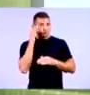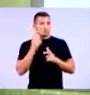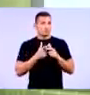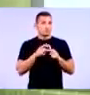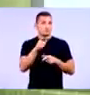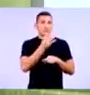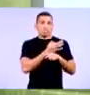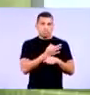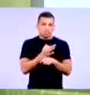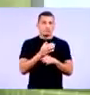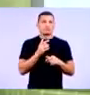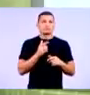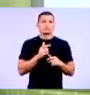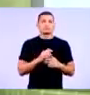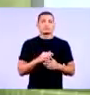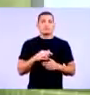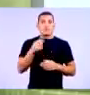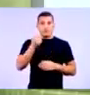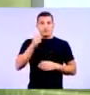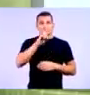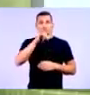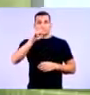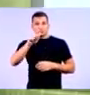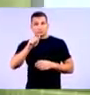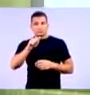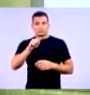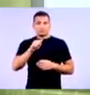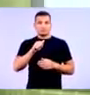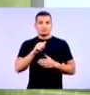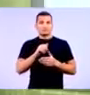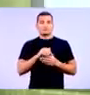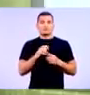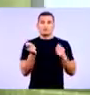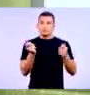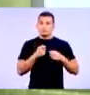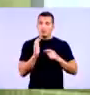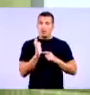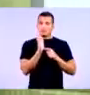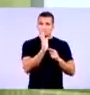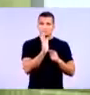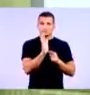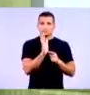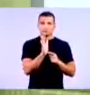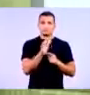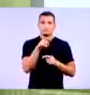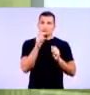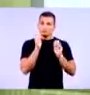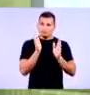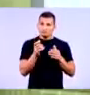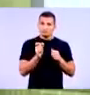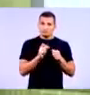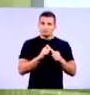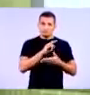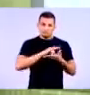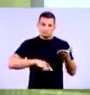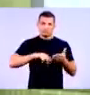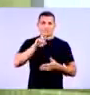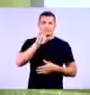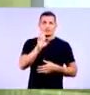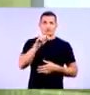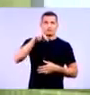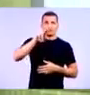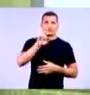motivo, no primeiro dia útil possível de apresentação, você já faz esse requerimento. Como que